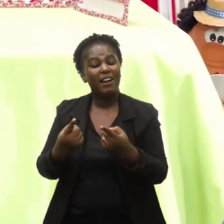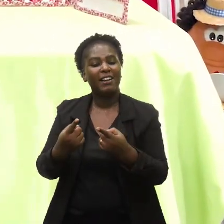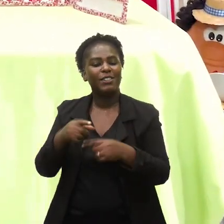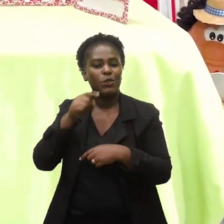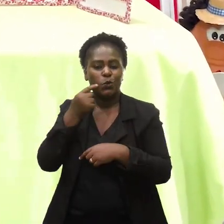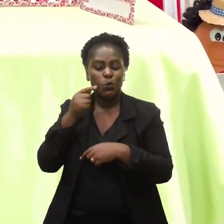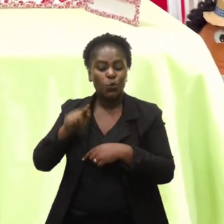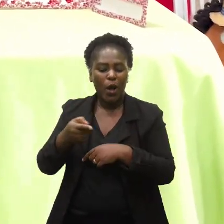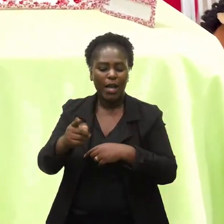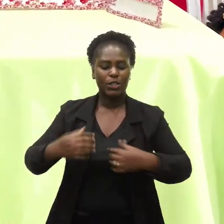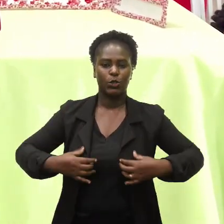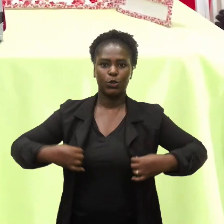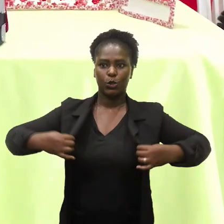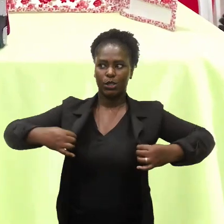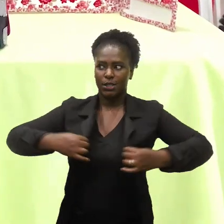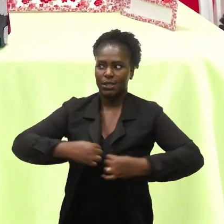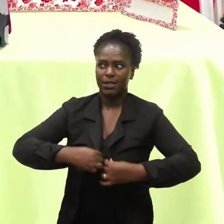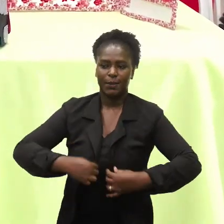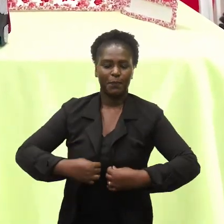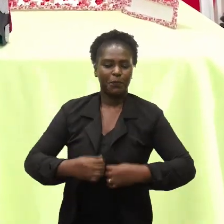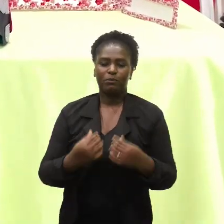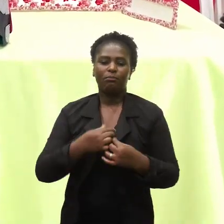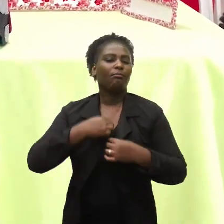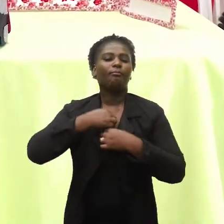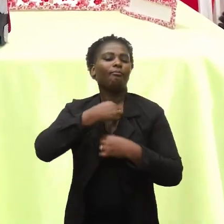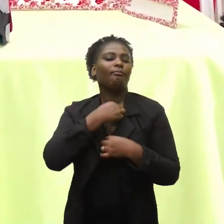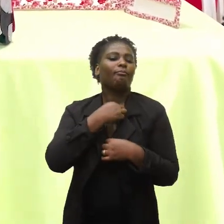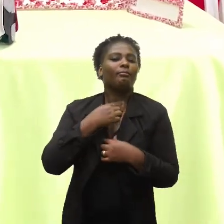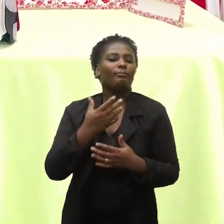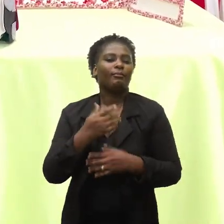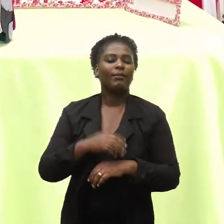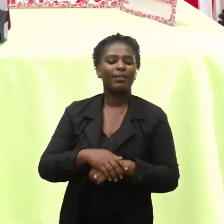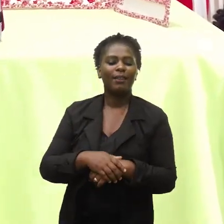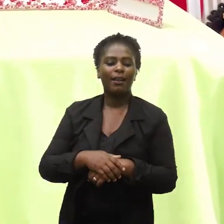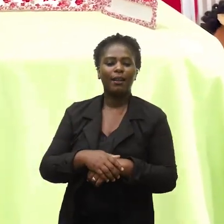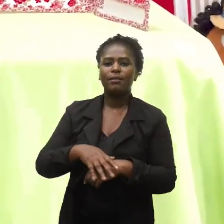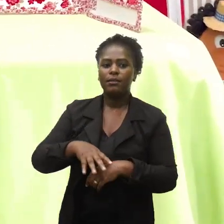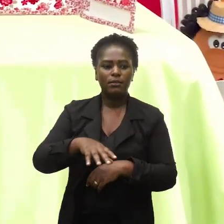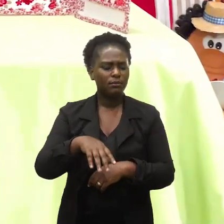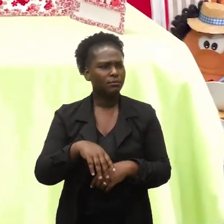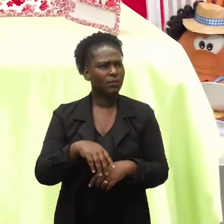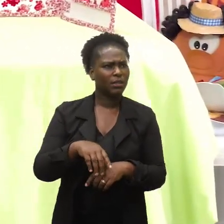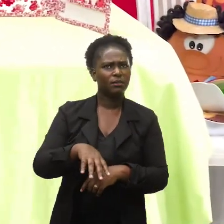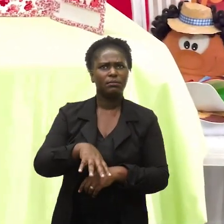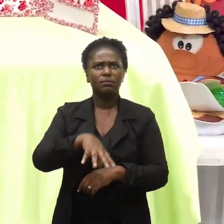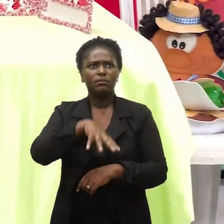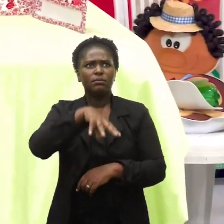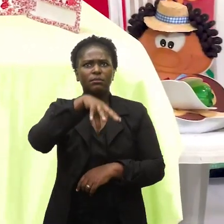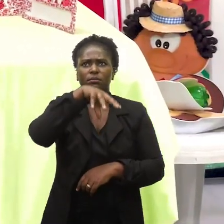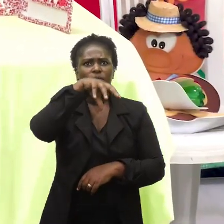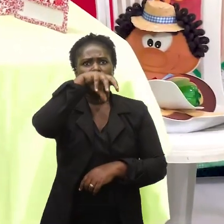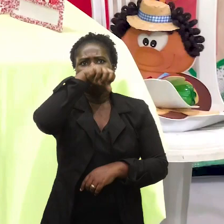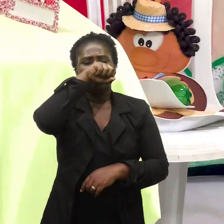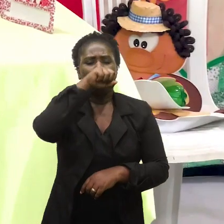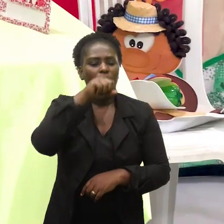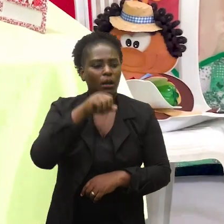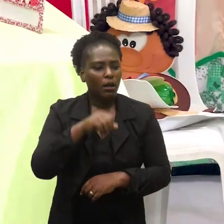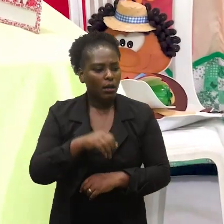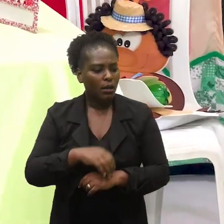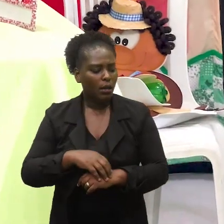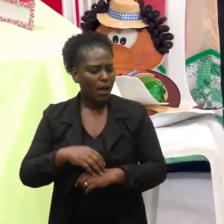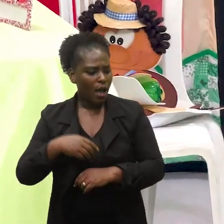cheiro muito bom. Ele foi até a cozinha, mas ele não conseguia abrir